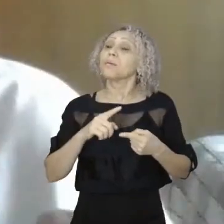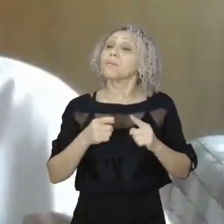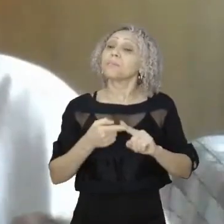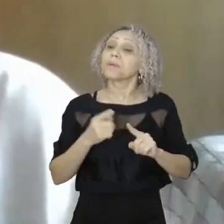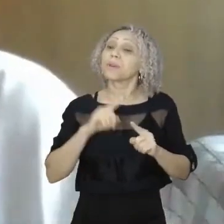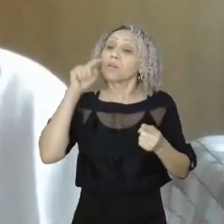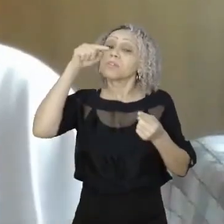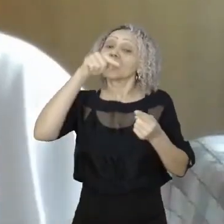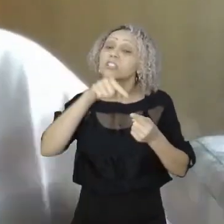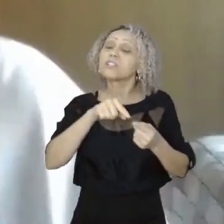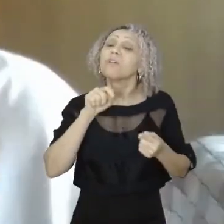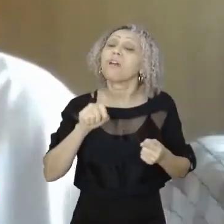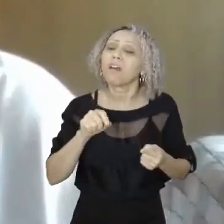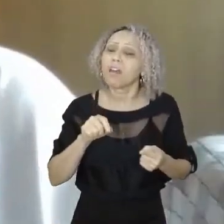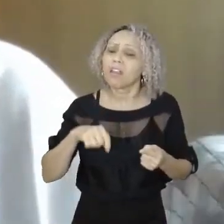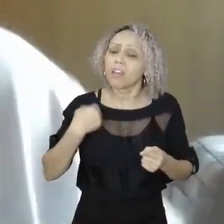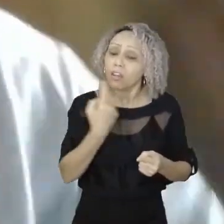viver,